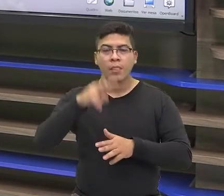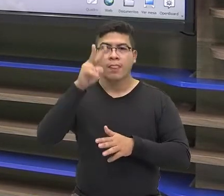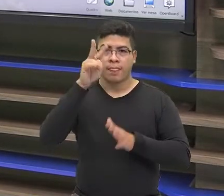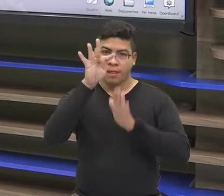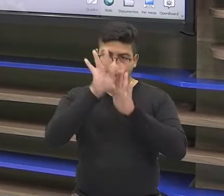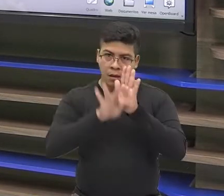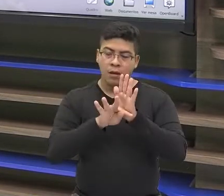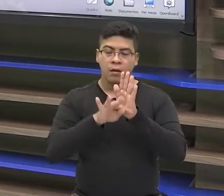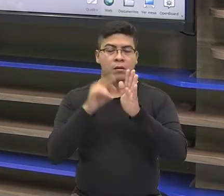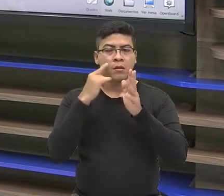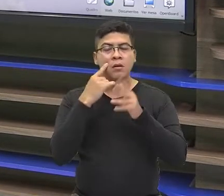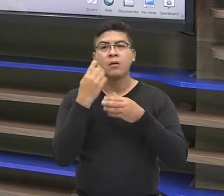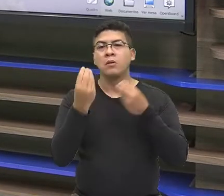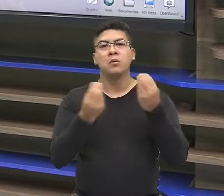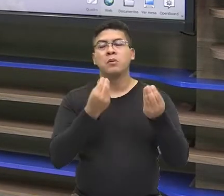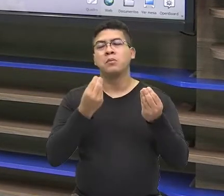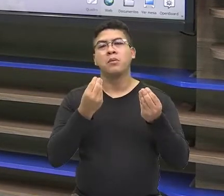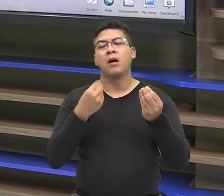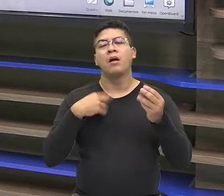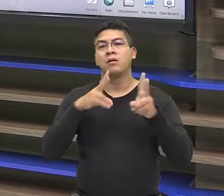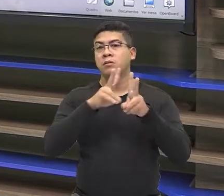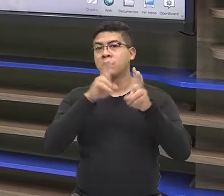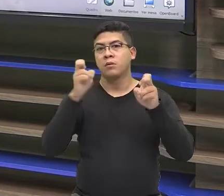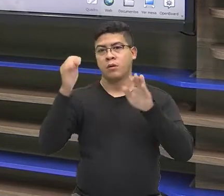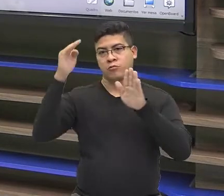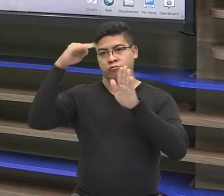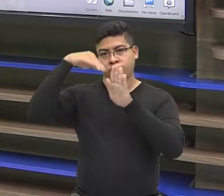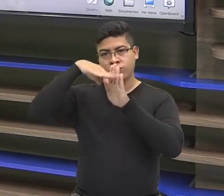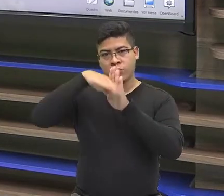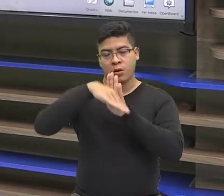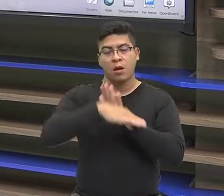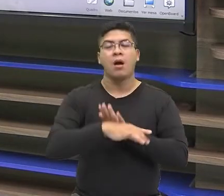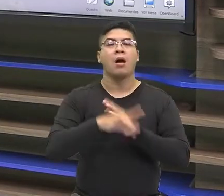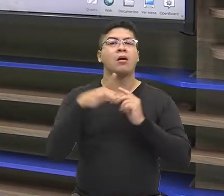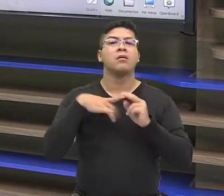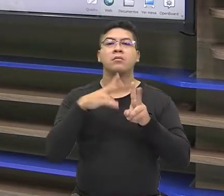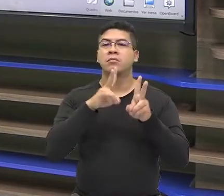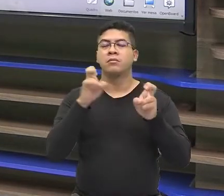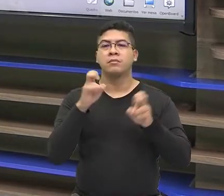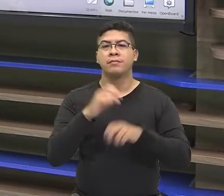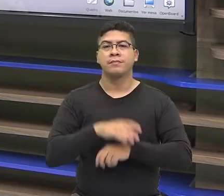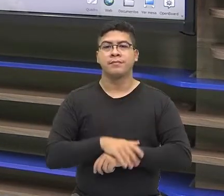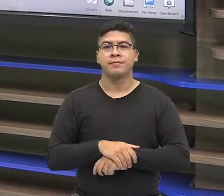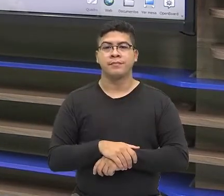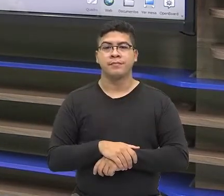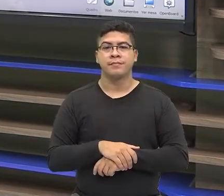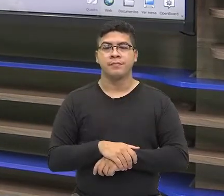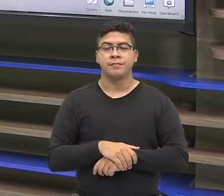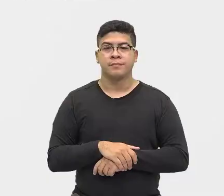Ele vai tratar aí dessa decadência do Vale do Paraíba que ele escreveu, Monteiro Lobato. Olha só.